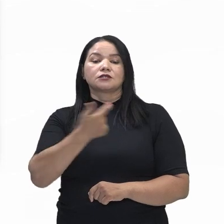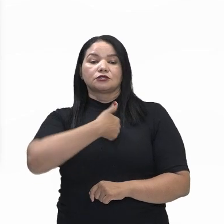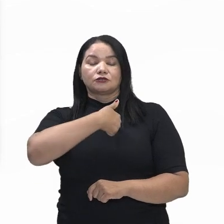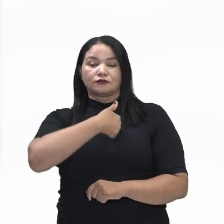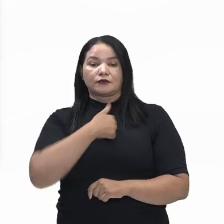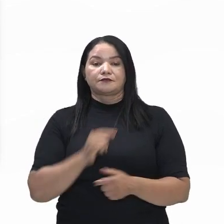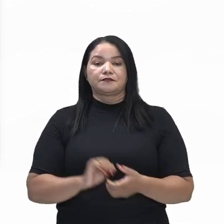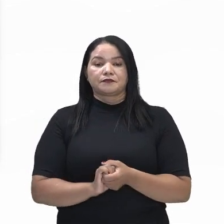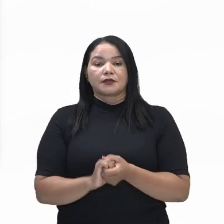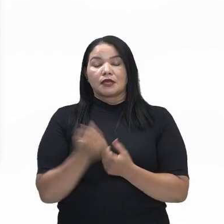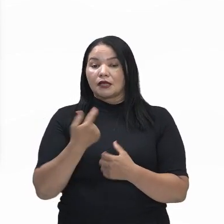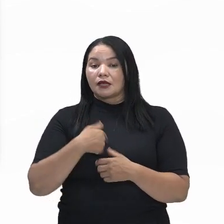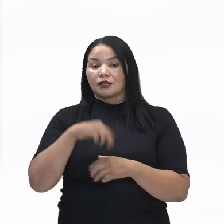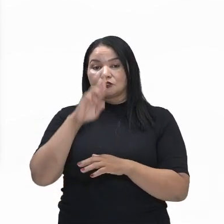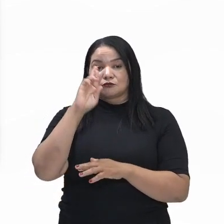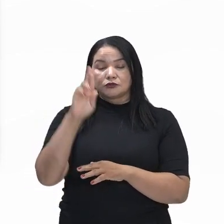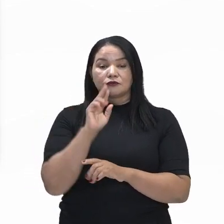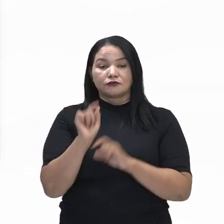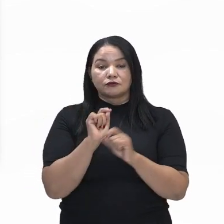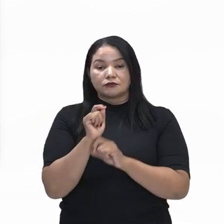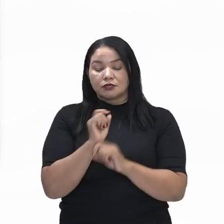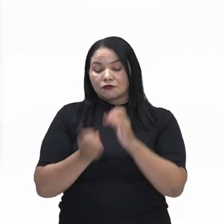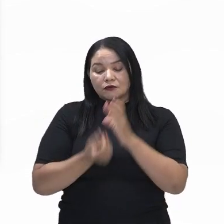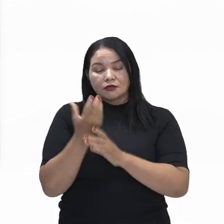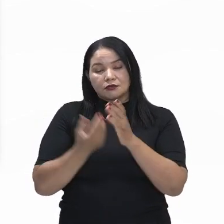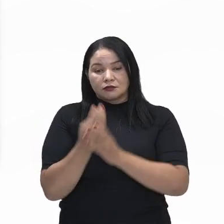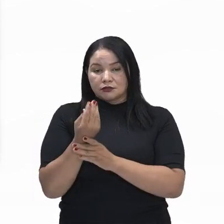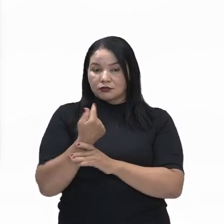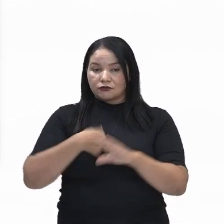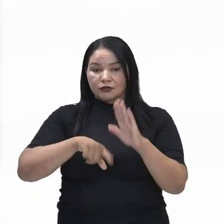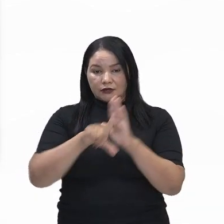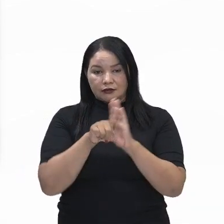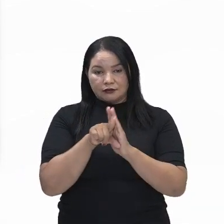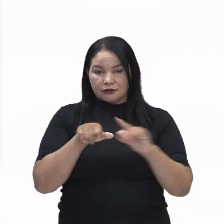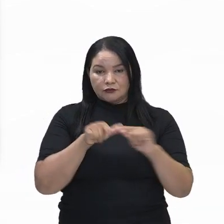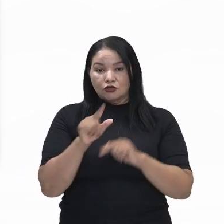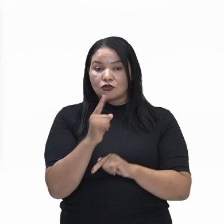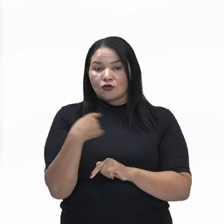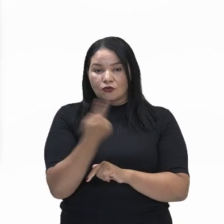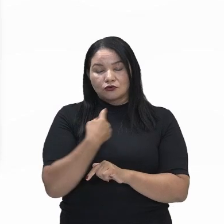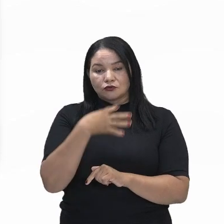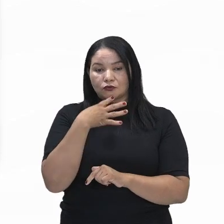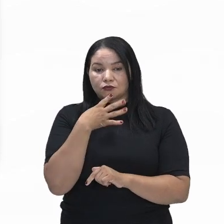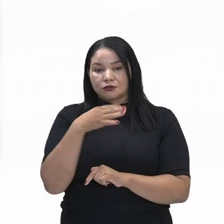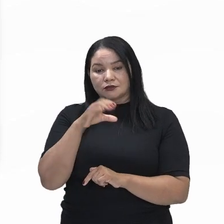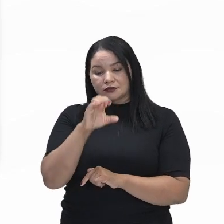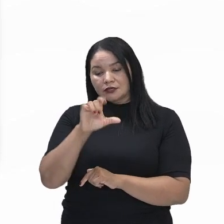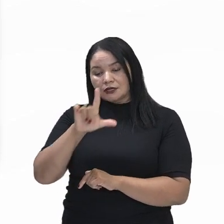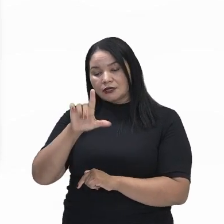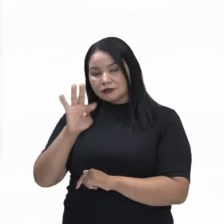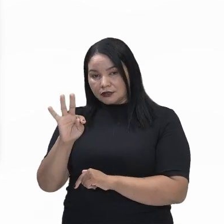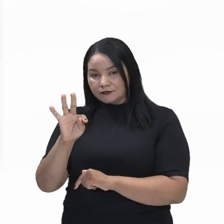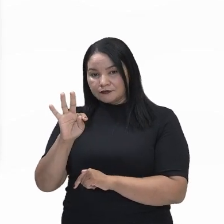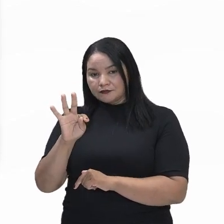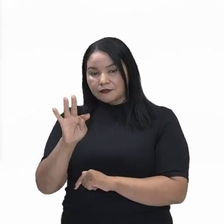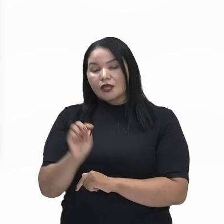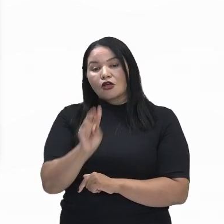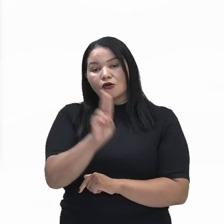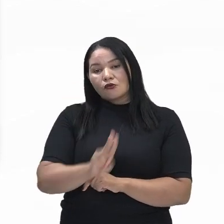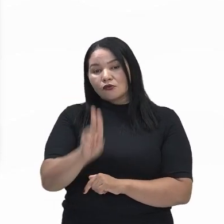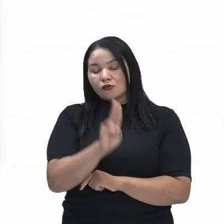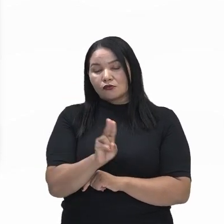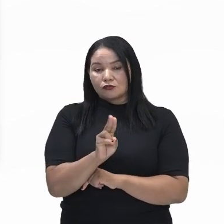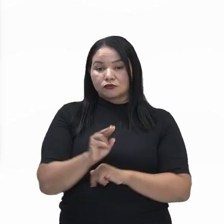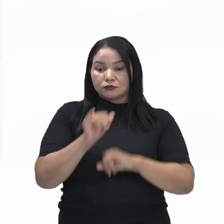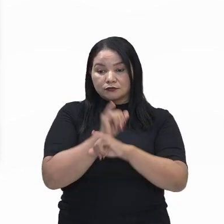o grande responsável por essa consolidação, que muitos de nós conhecemos como CLT. Vai usar a mídia para